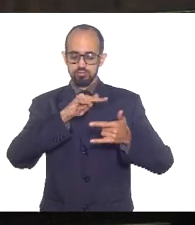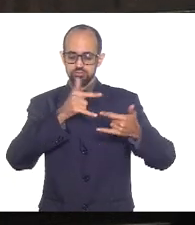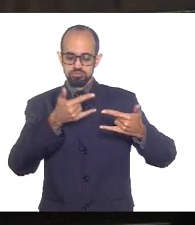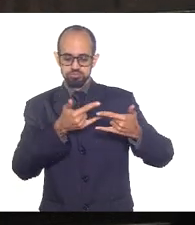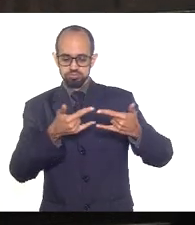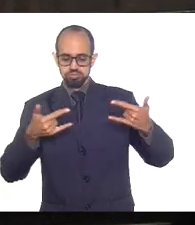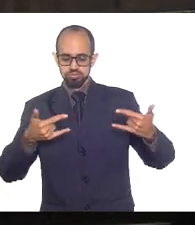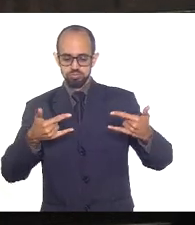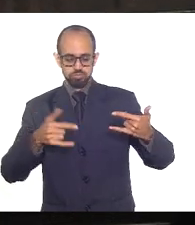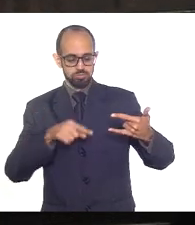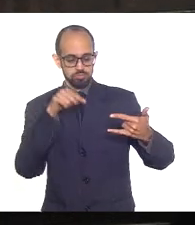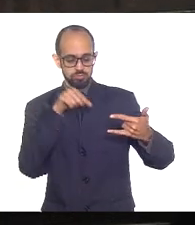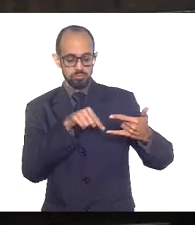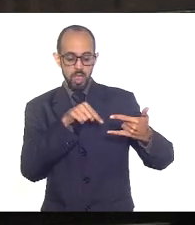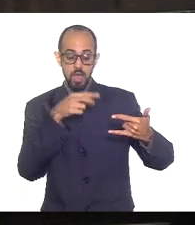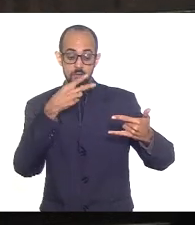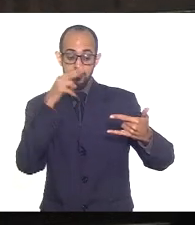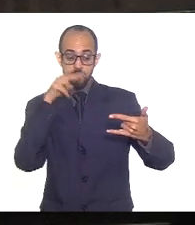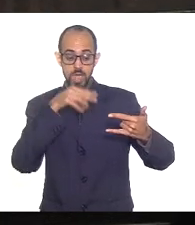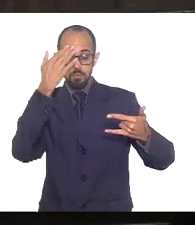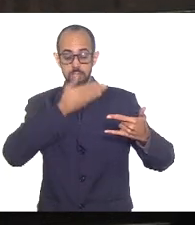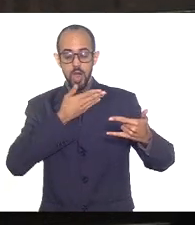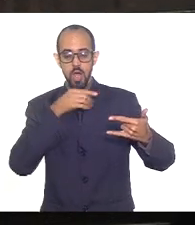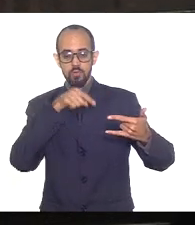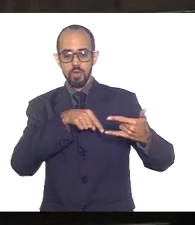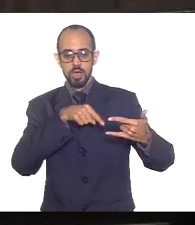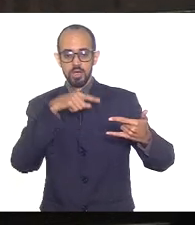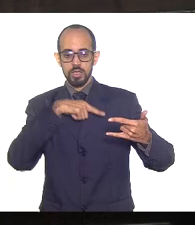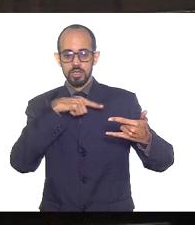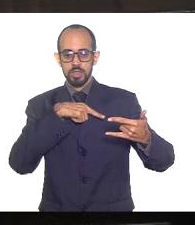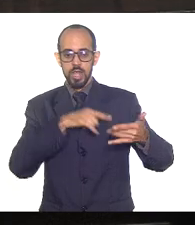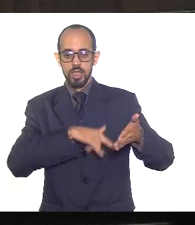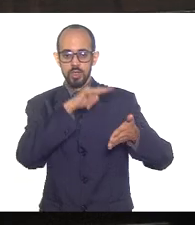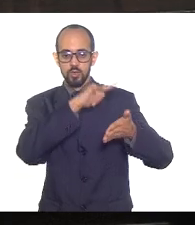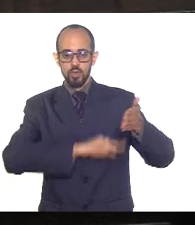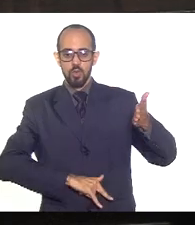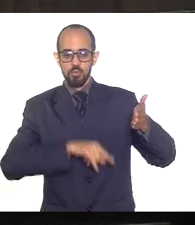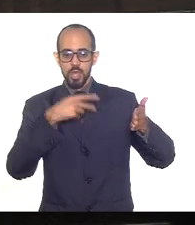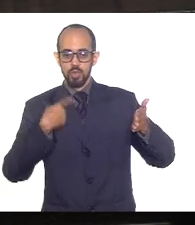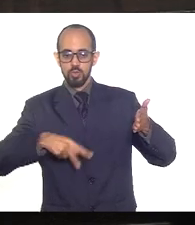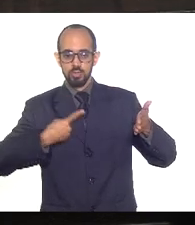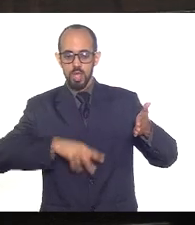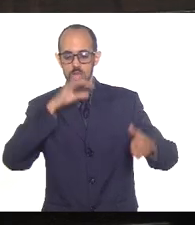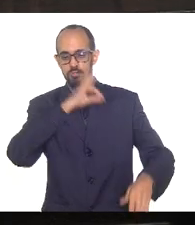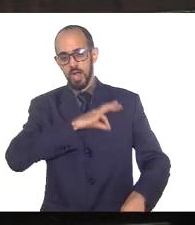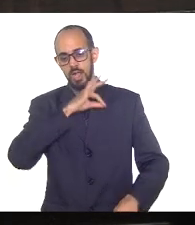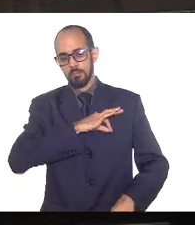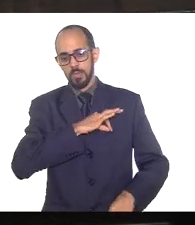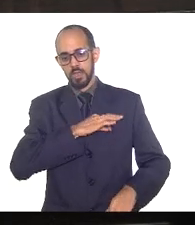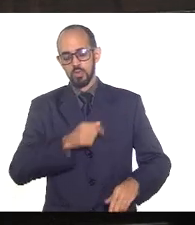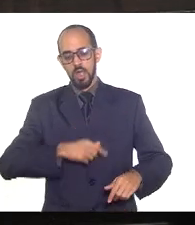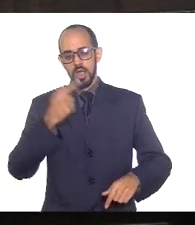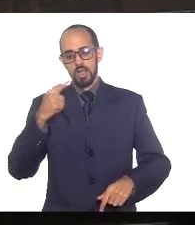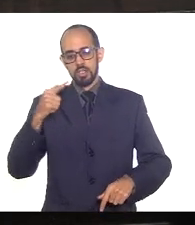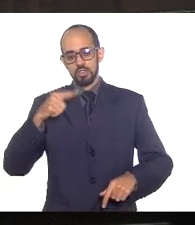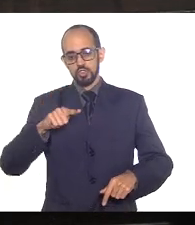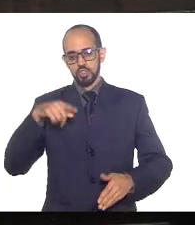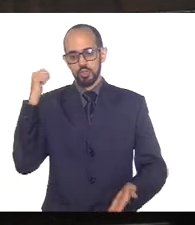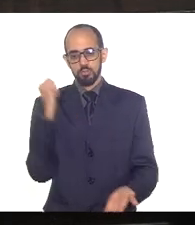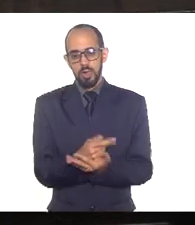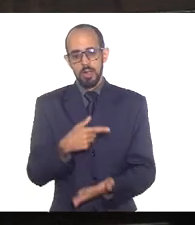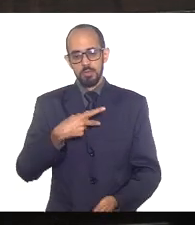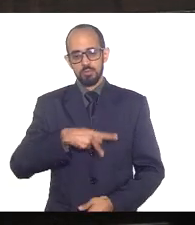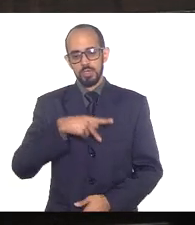quando tiver de foto na folha de pagamento dos trabalhadores a garantia de 1